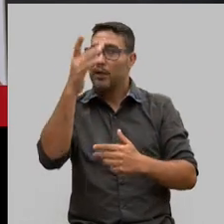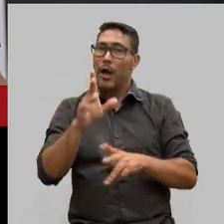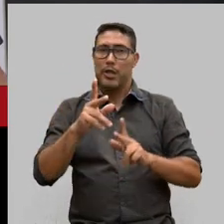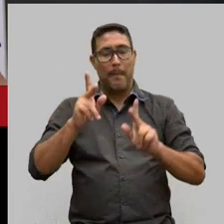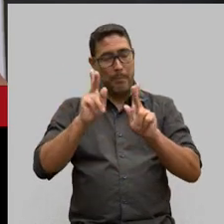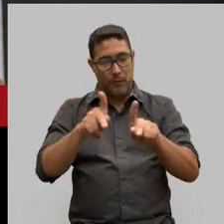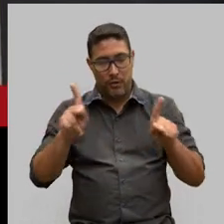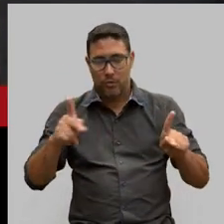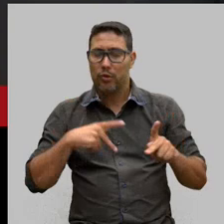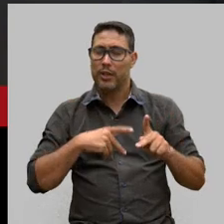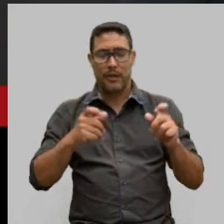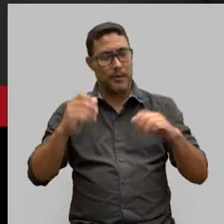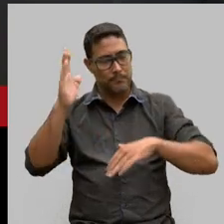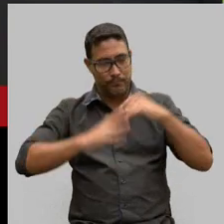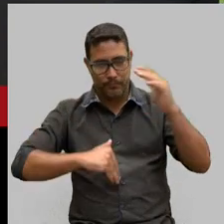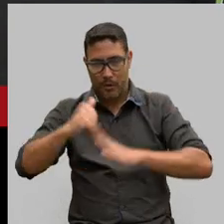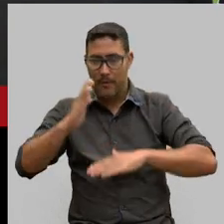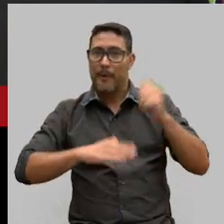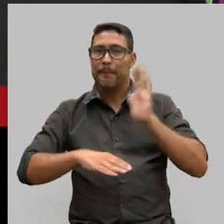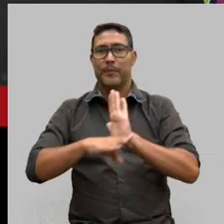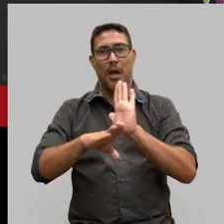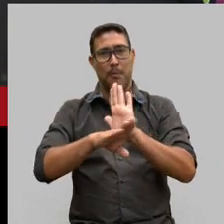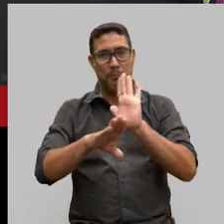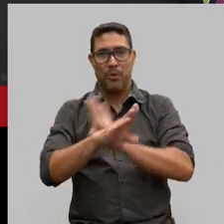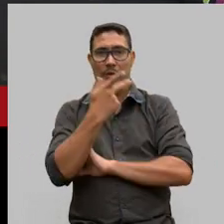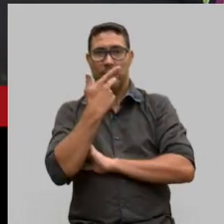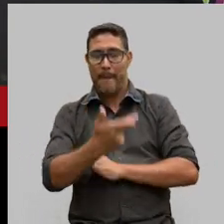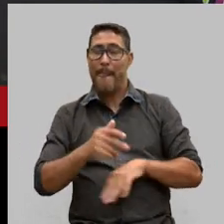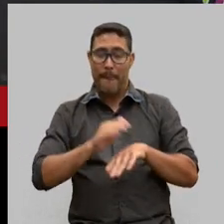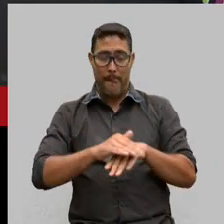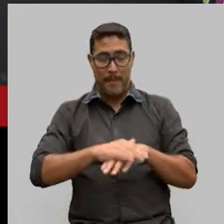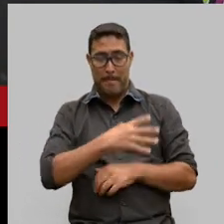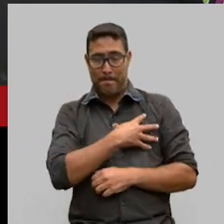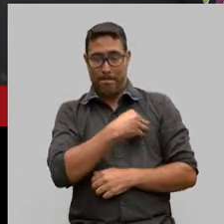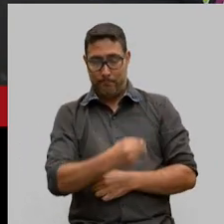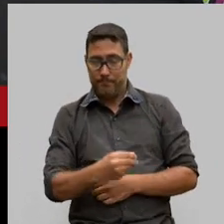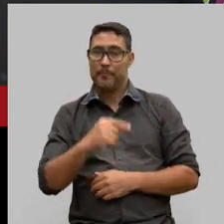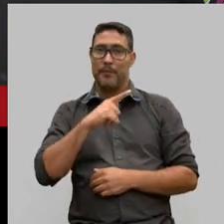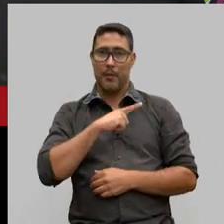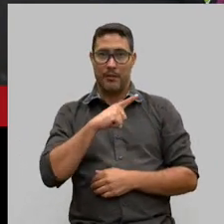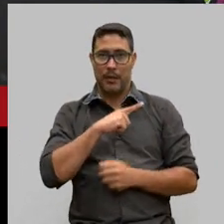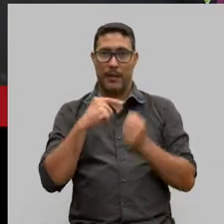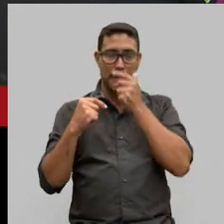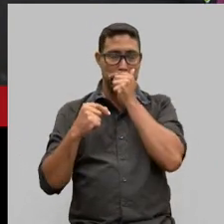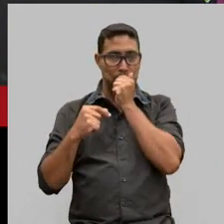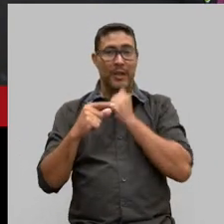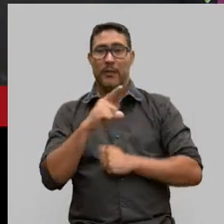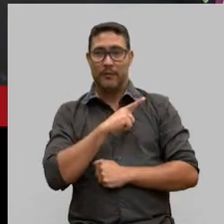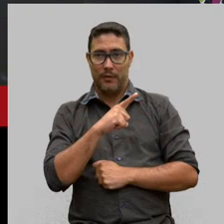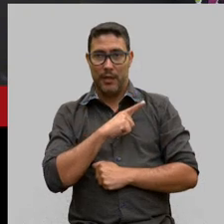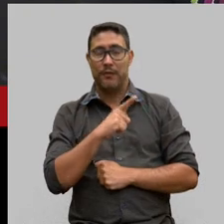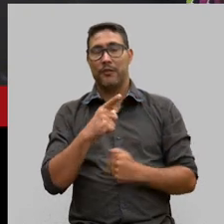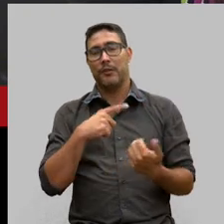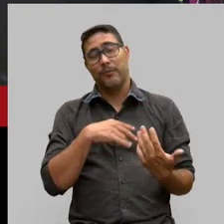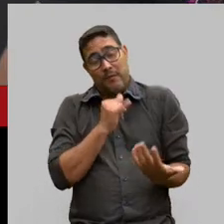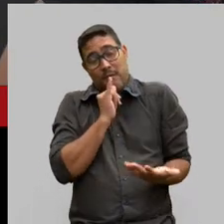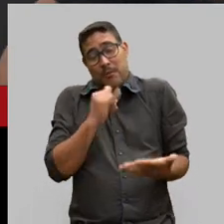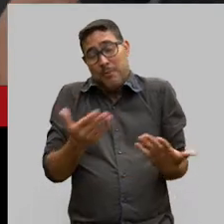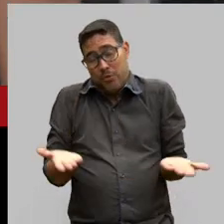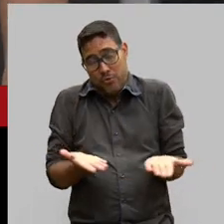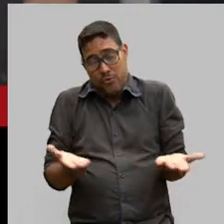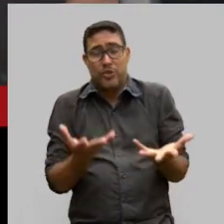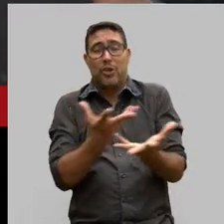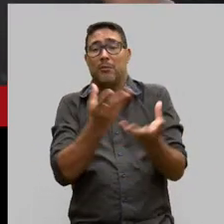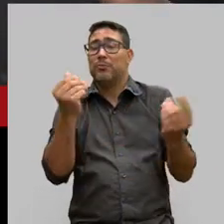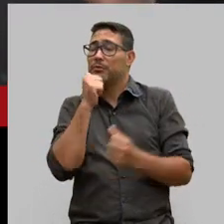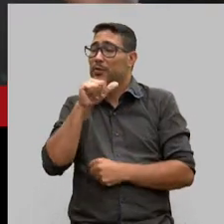apoio que eu sim posso falar a minha filha graças a Deus tem teve né infelizmente hoje muitas mães muitas